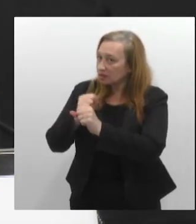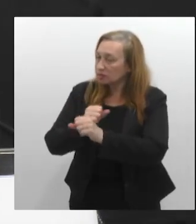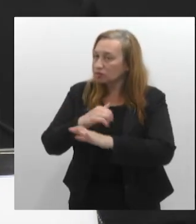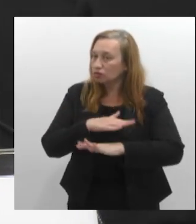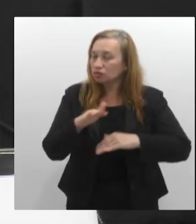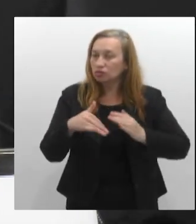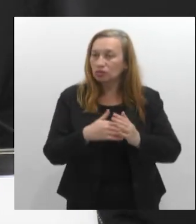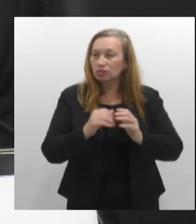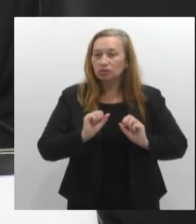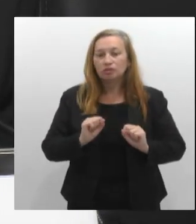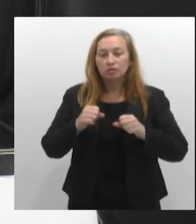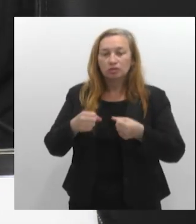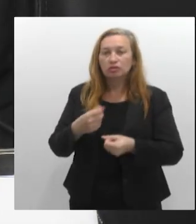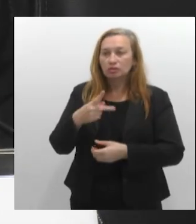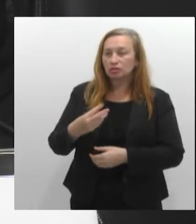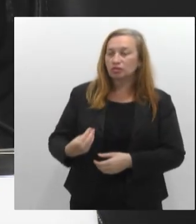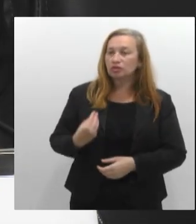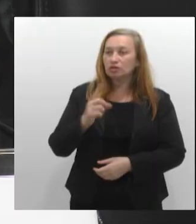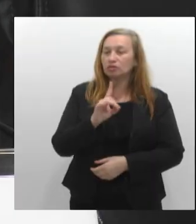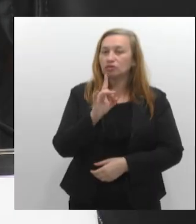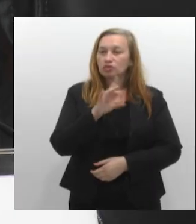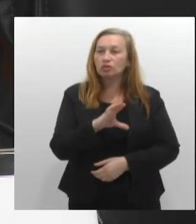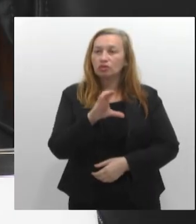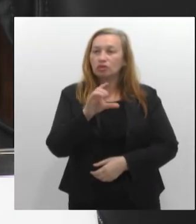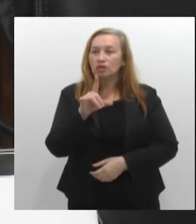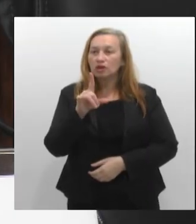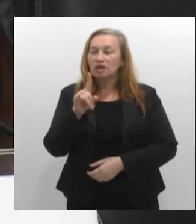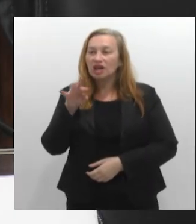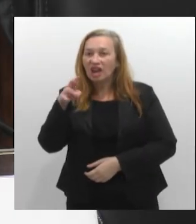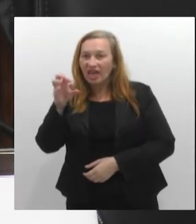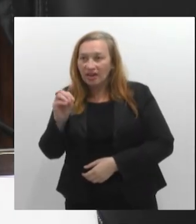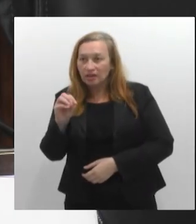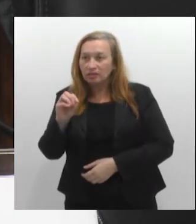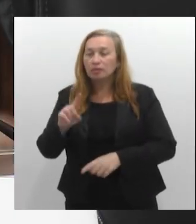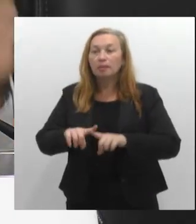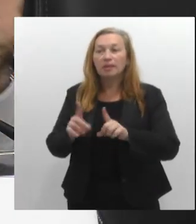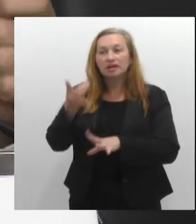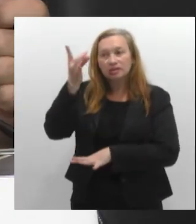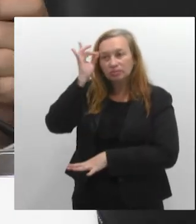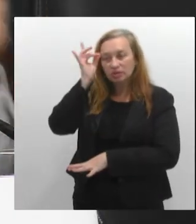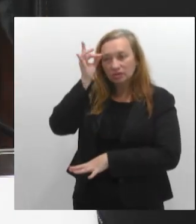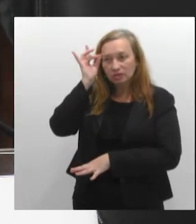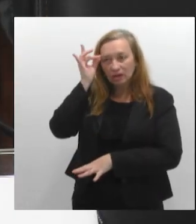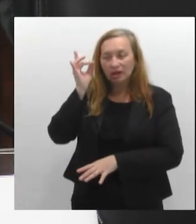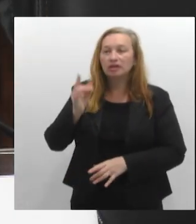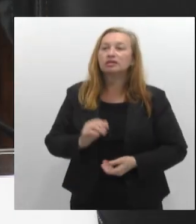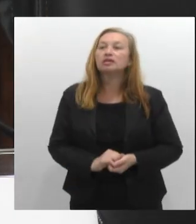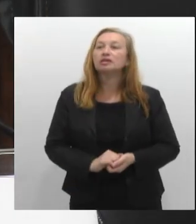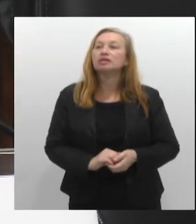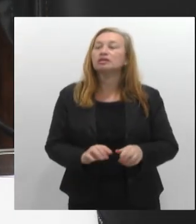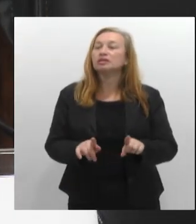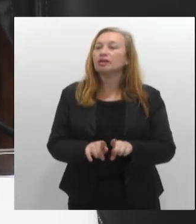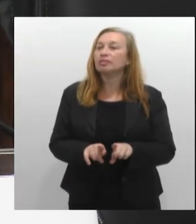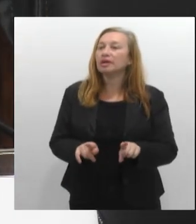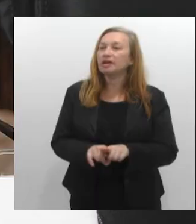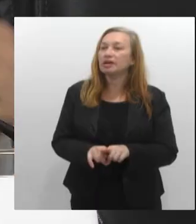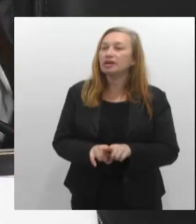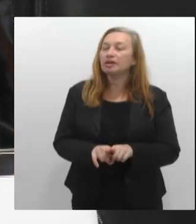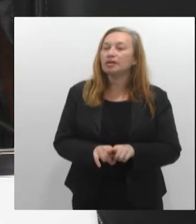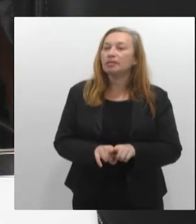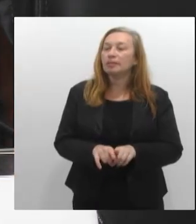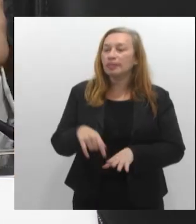suas vidas, não só no clero, na espiritualidade, mas dando as suas vidas para